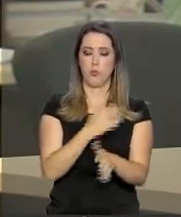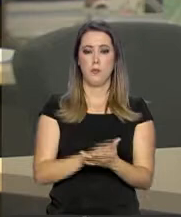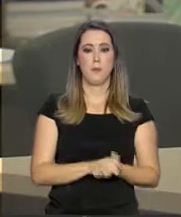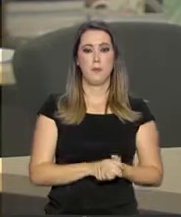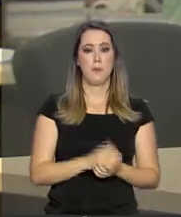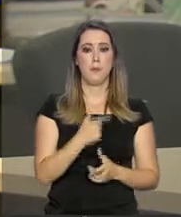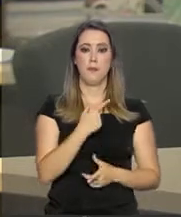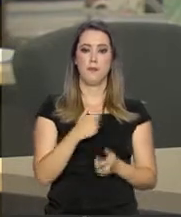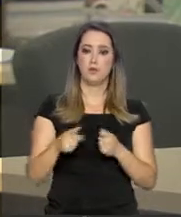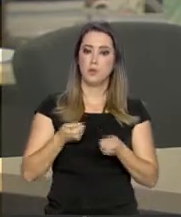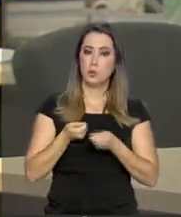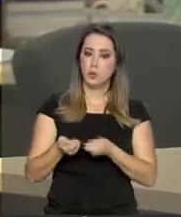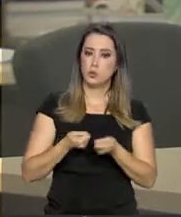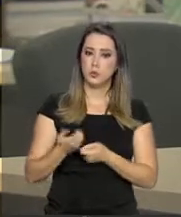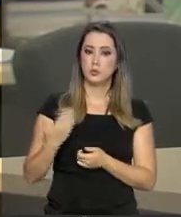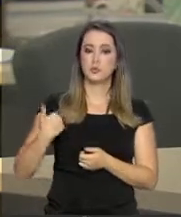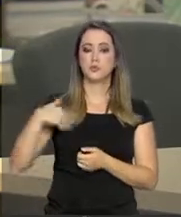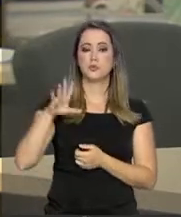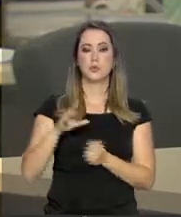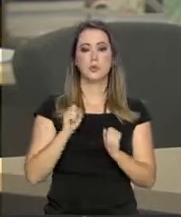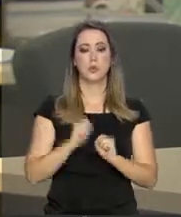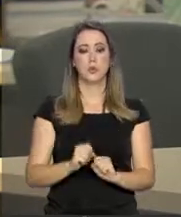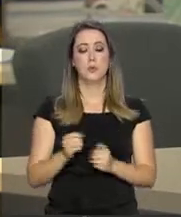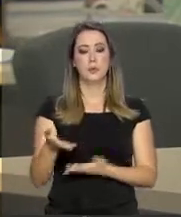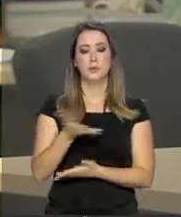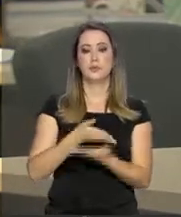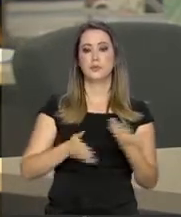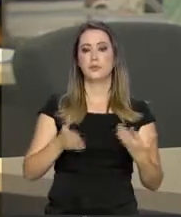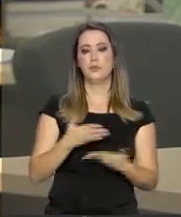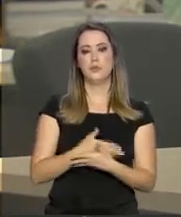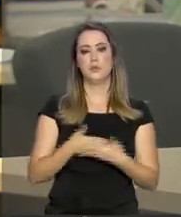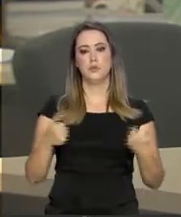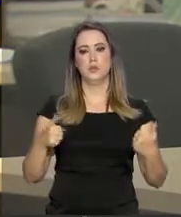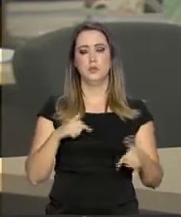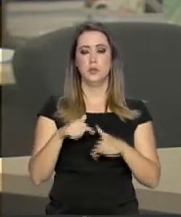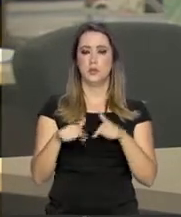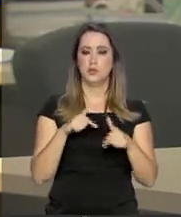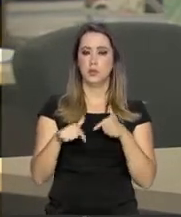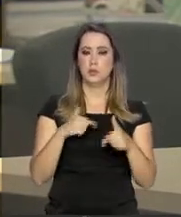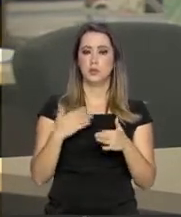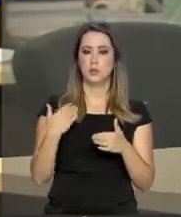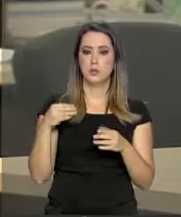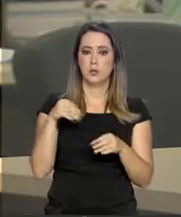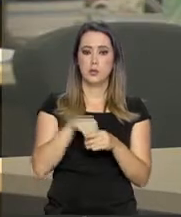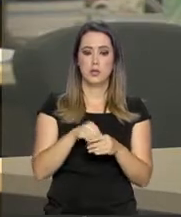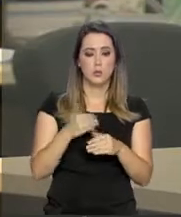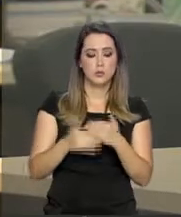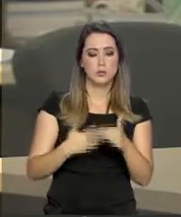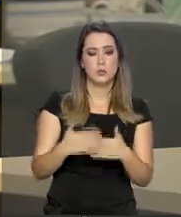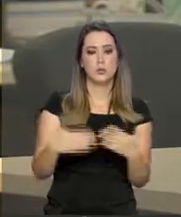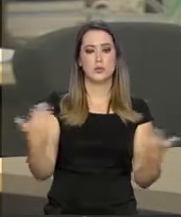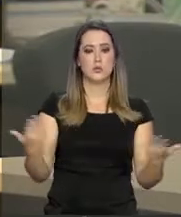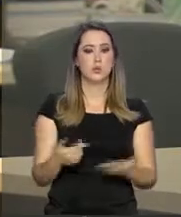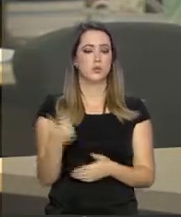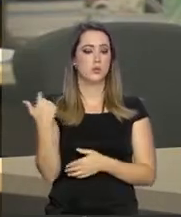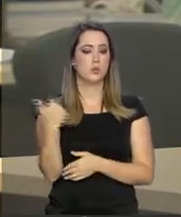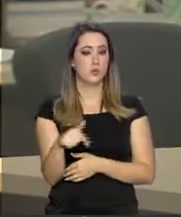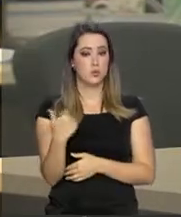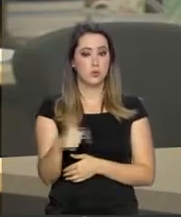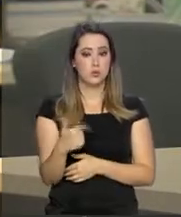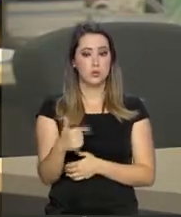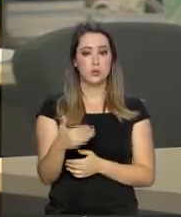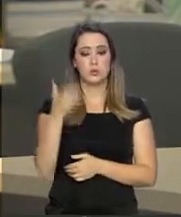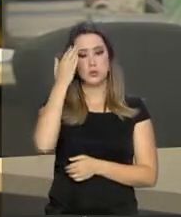maior você tem condições internas de aprimorar os seus processos né é o que hoje a gente não tinha de